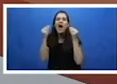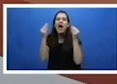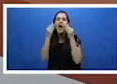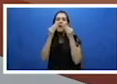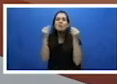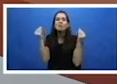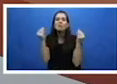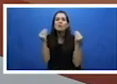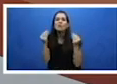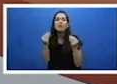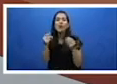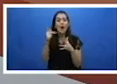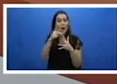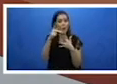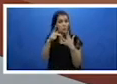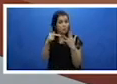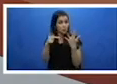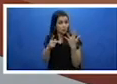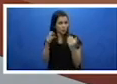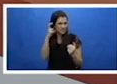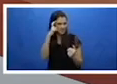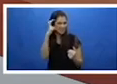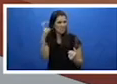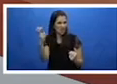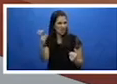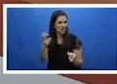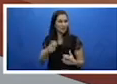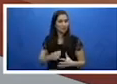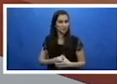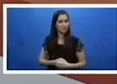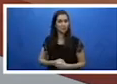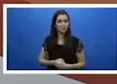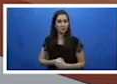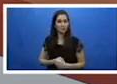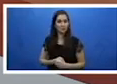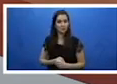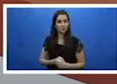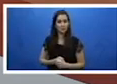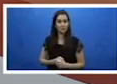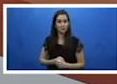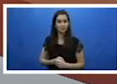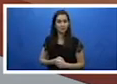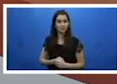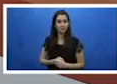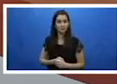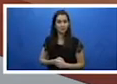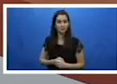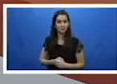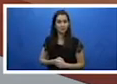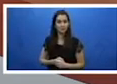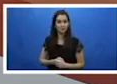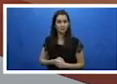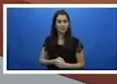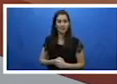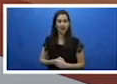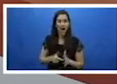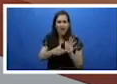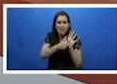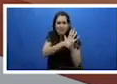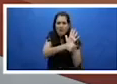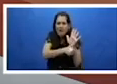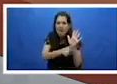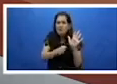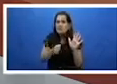ela é um personagem muito esperto, né? Pode ver que nas fábulas a raposa ela